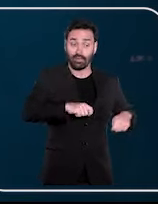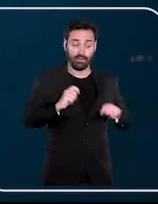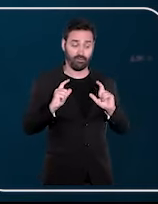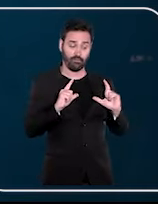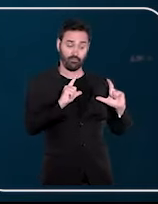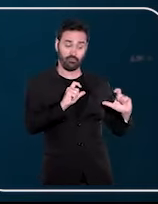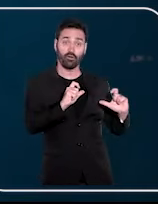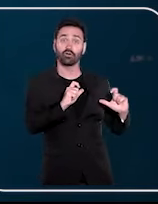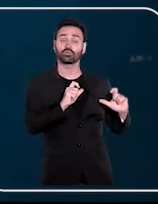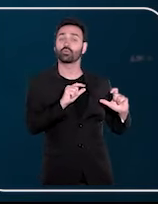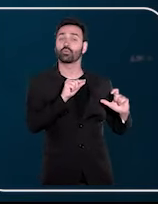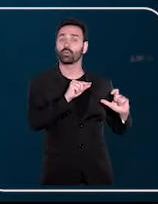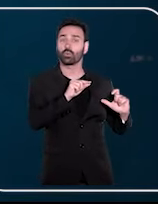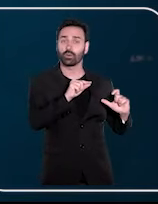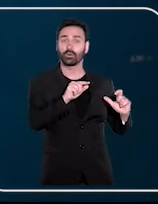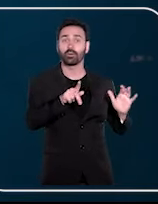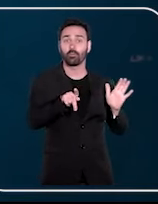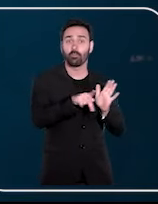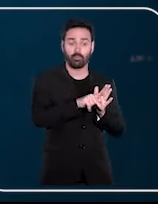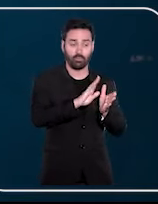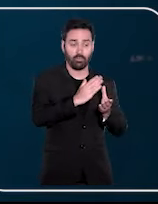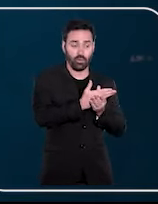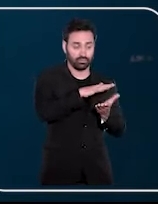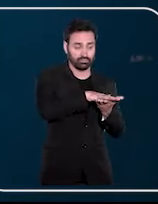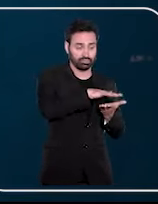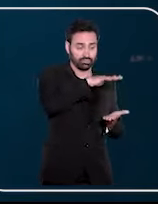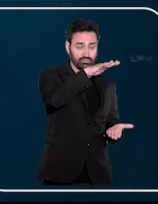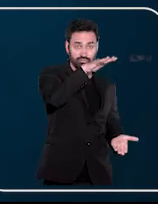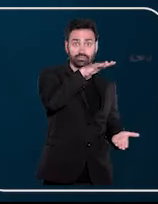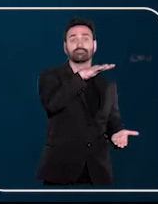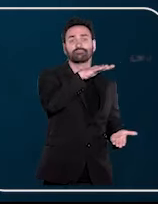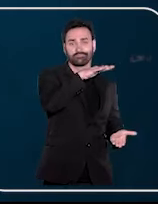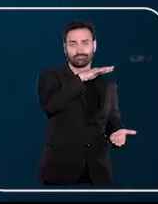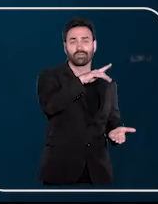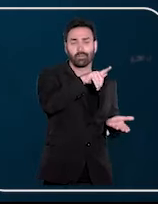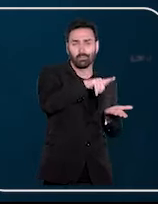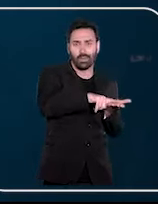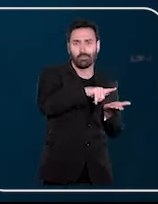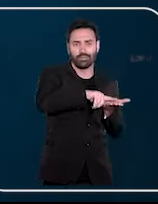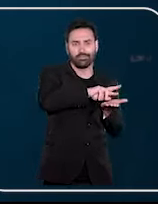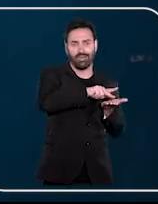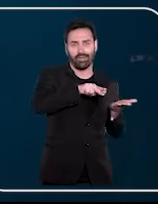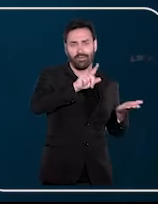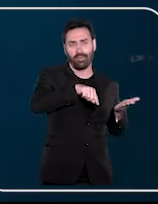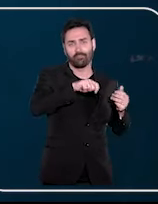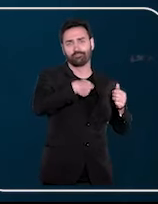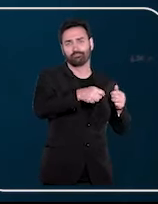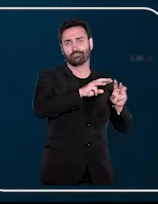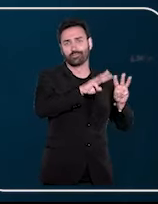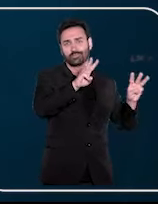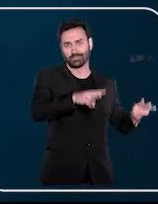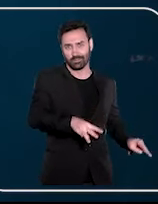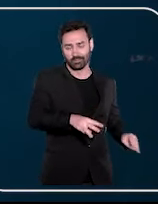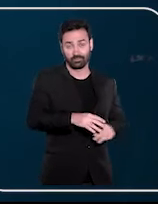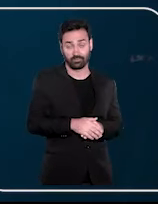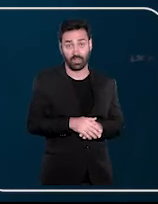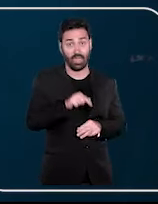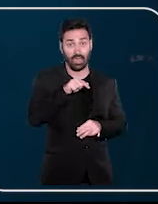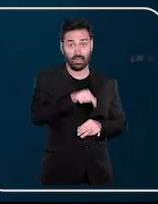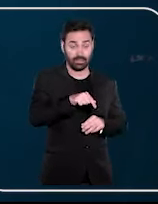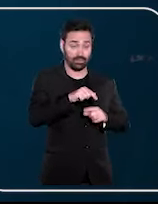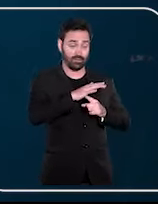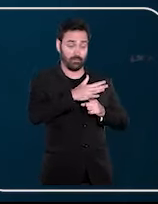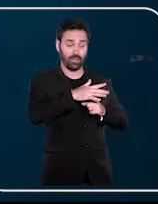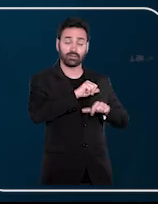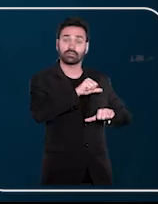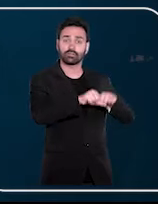para tirar fotos ao lado do que hoje é peça de museu, uma pilha de processos. Aqui, as